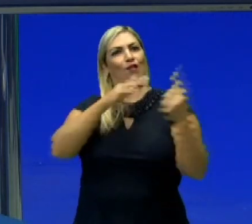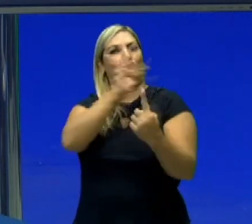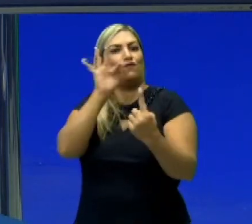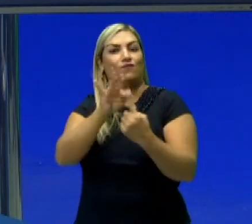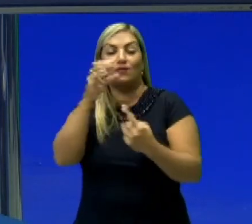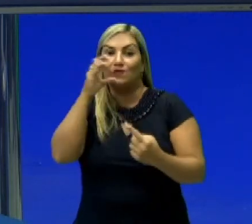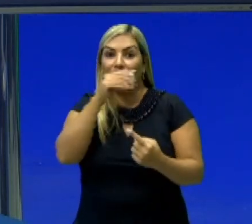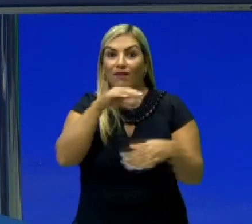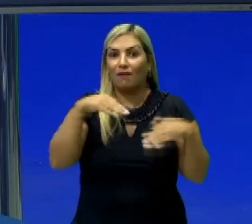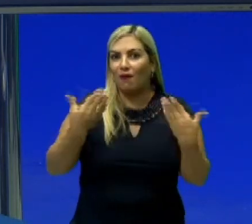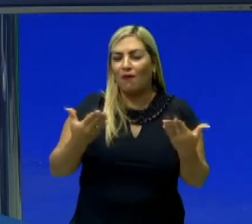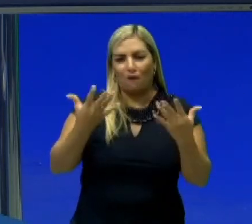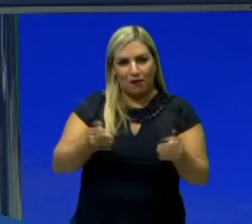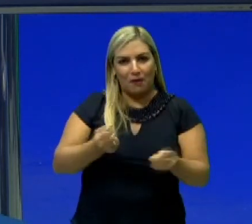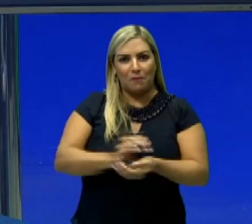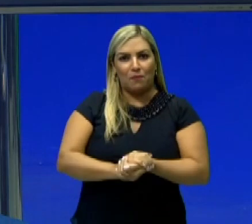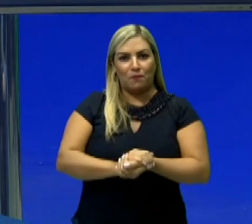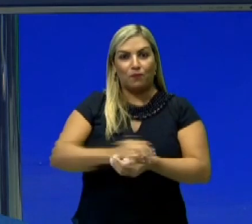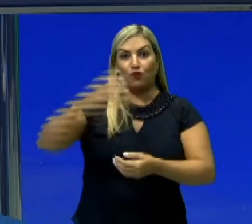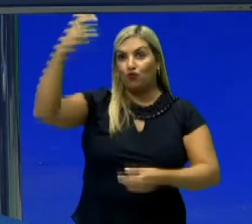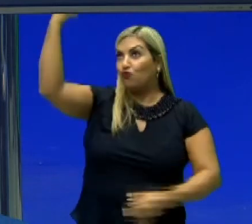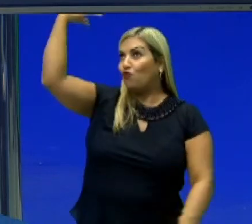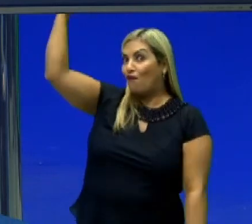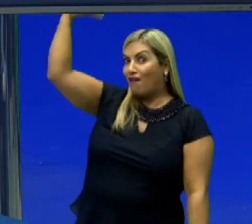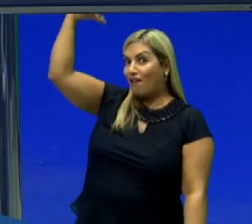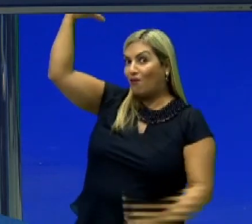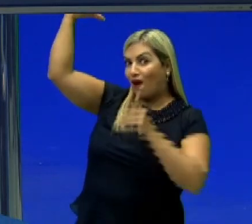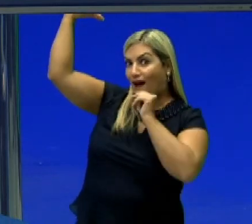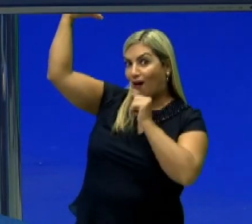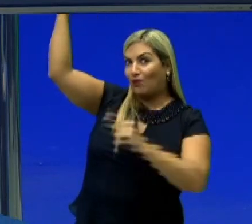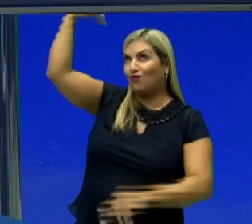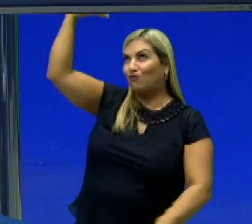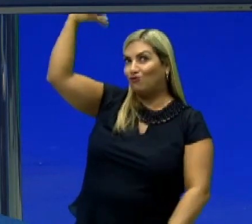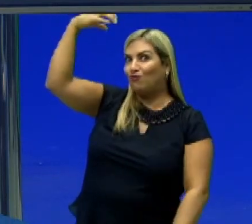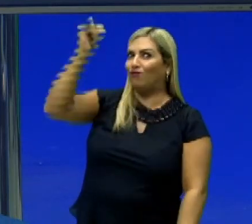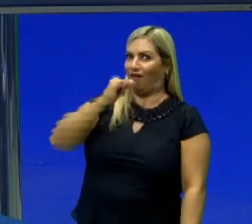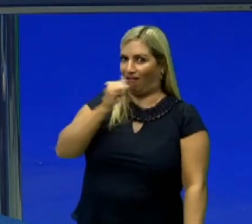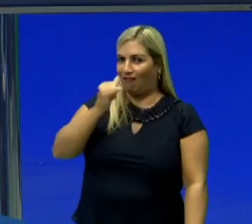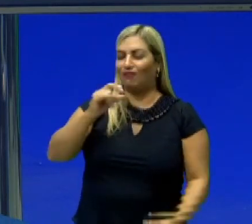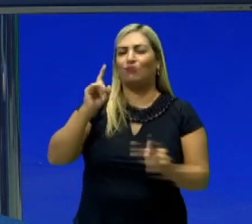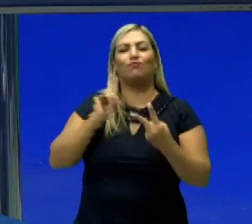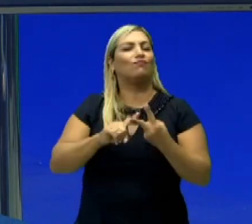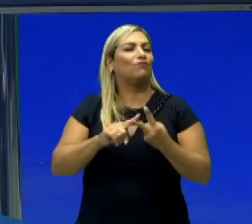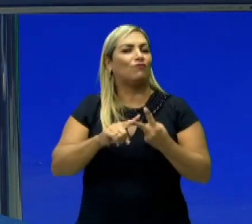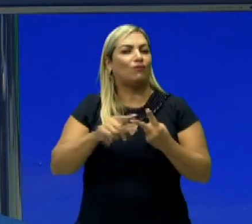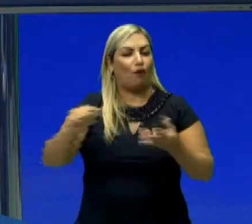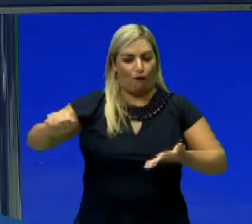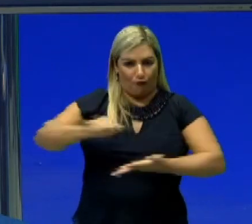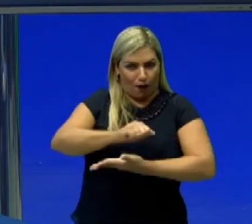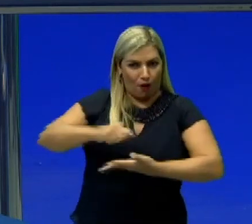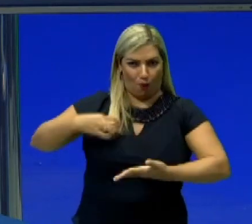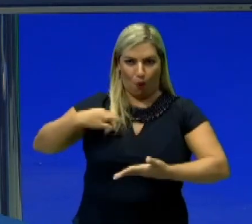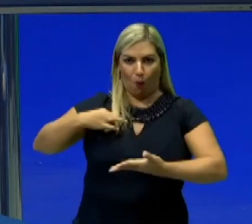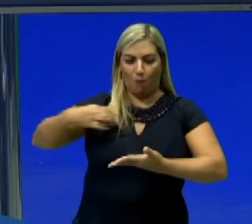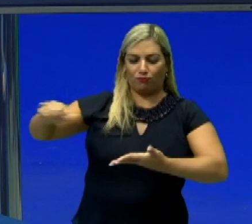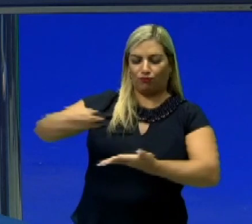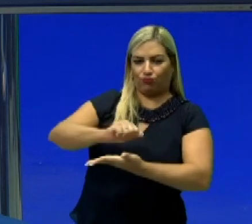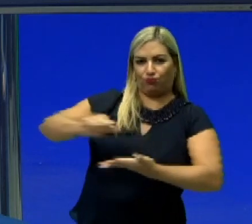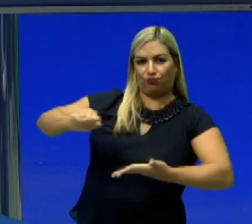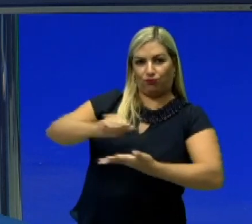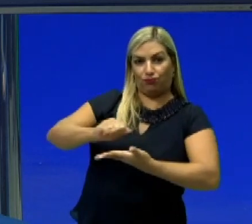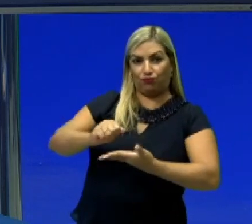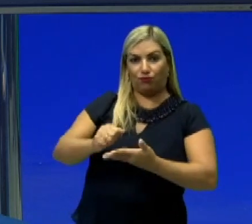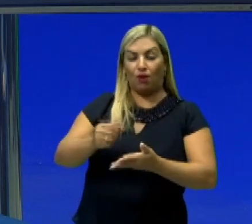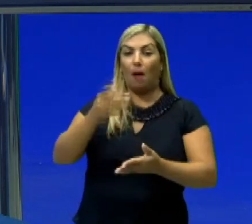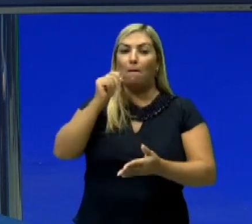de aquecer? Vamos lá? Chuveiro elétrico, não é verdade? O que mais? Ferro de passar,